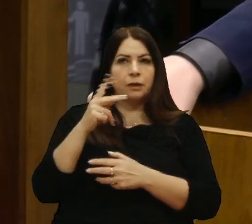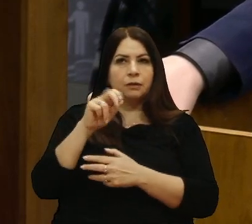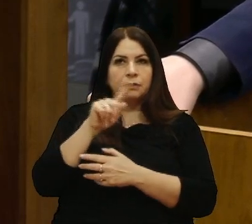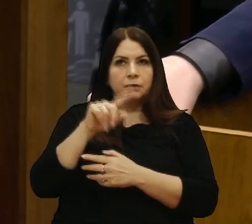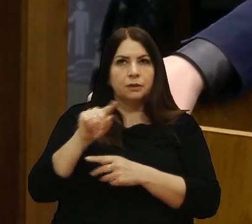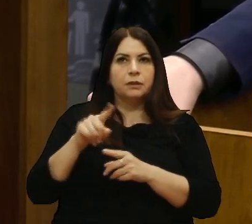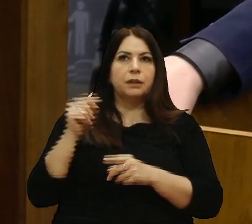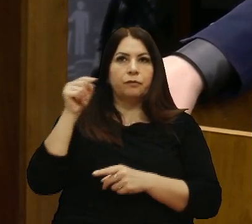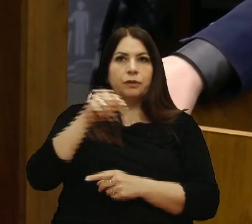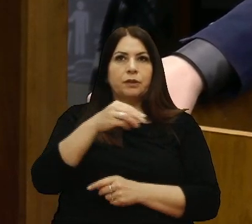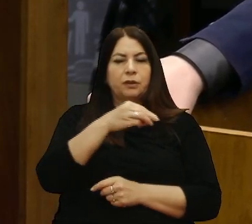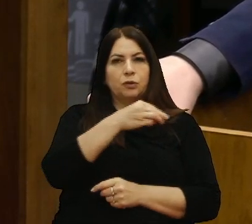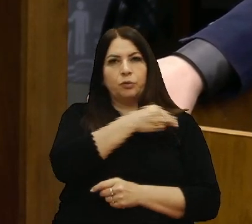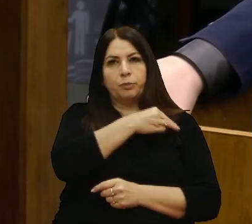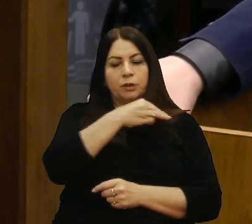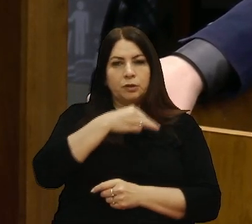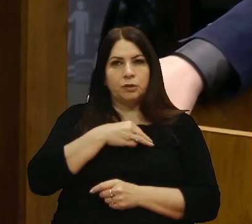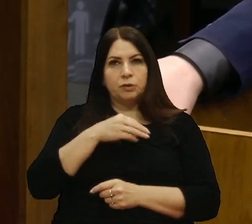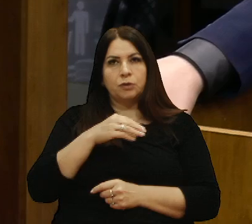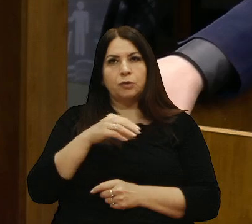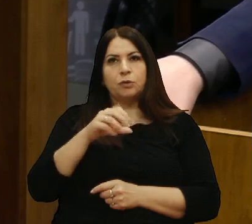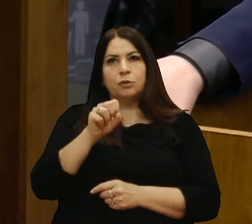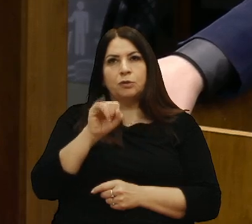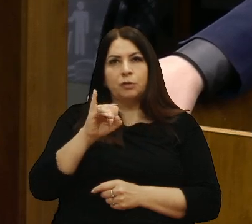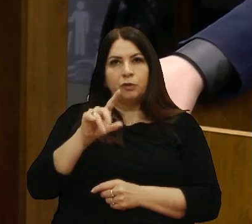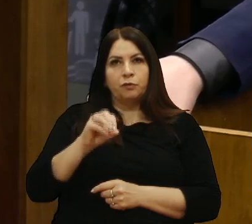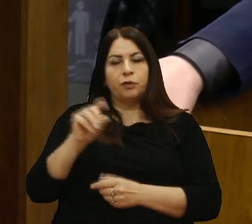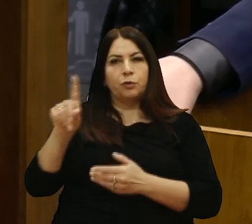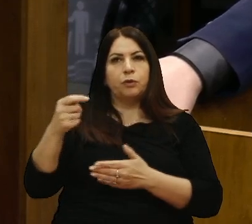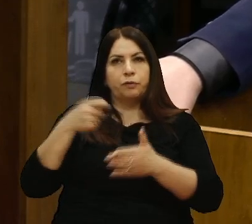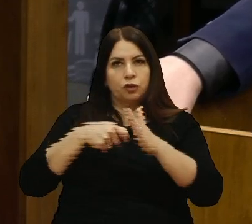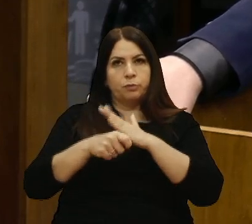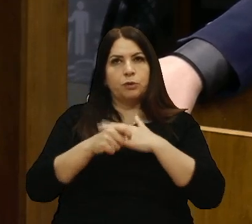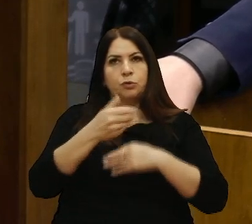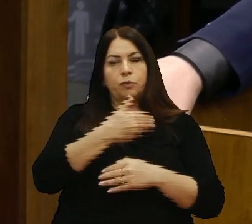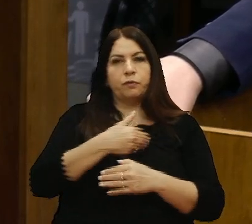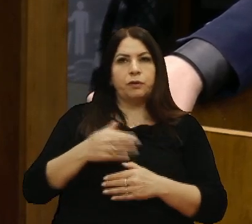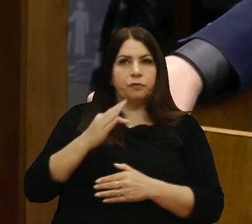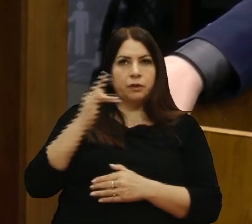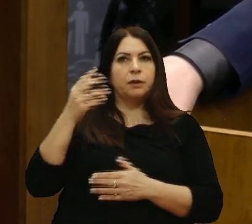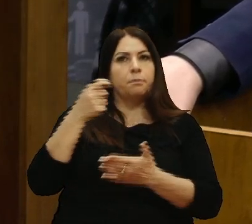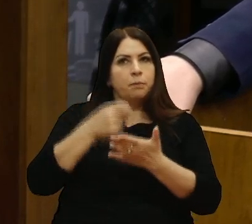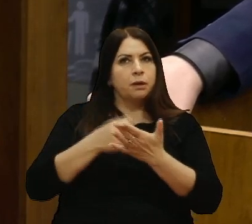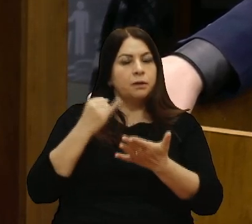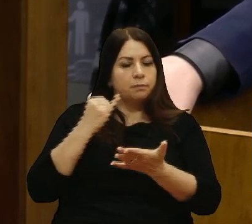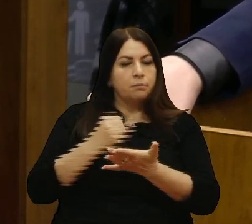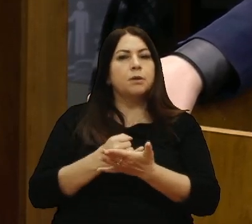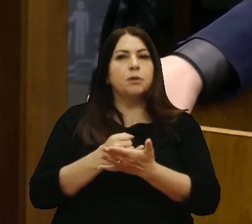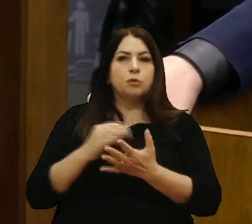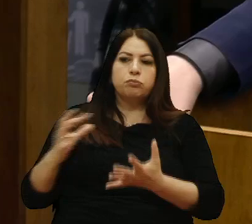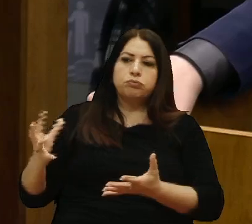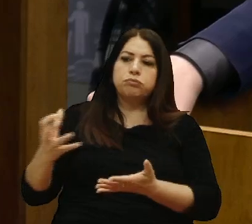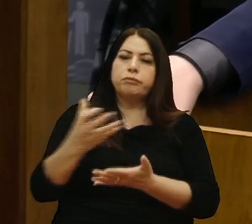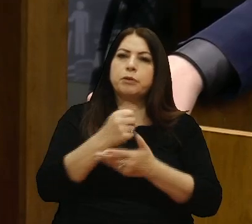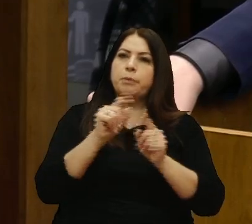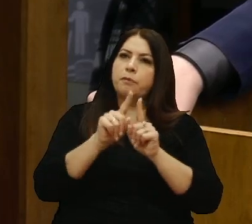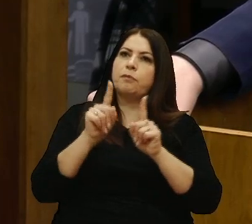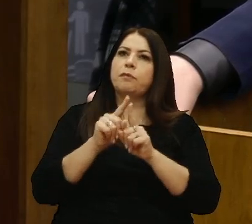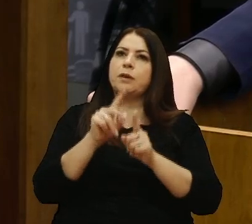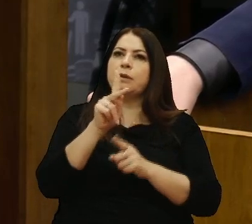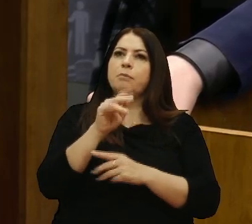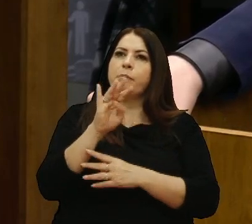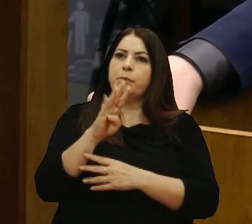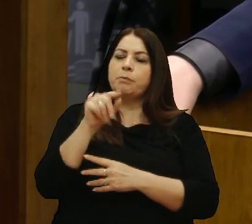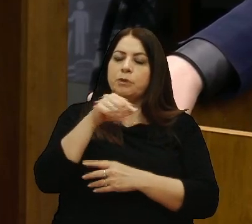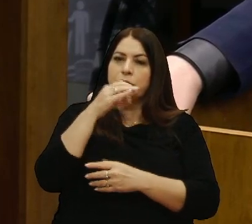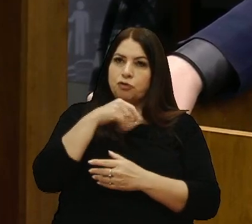vinda do ministro também, Silvio Costa Filho, até aqui, o investimento do governo federal, que é pagamento de impostos, é arrecadação dos impostos, faz parte do PIB que Caxias do